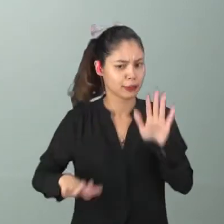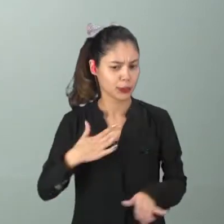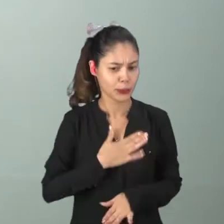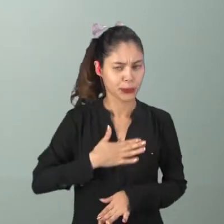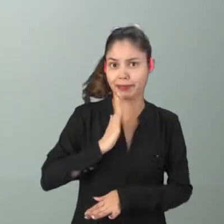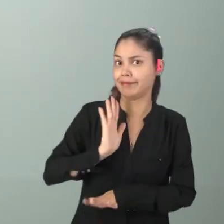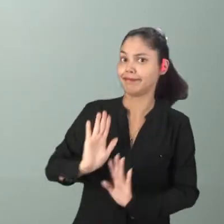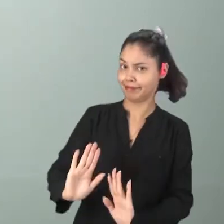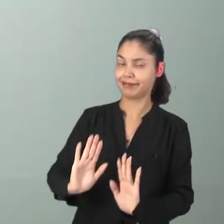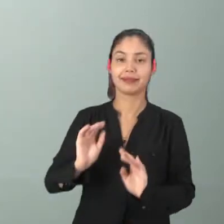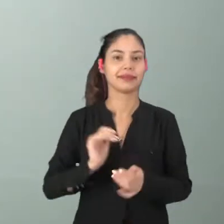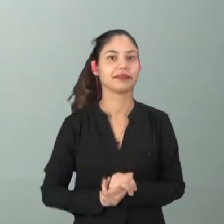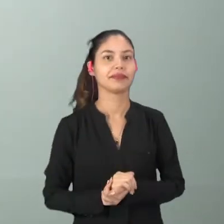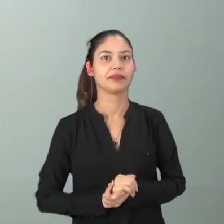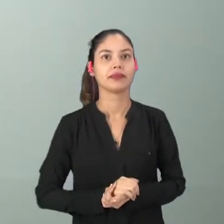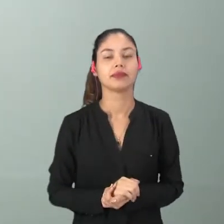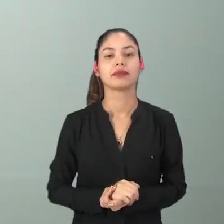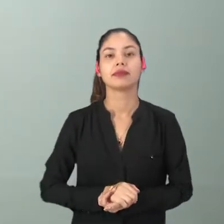gosta de fazer, né?